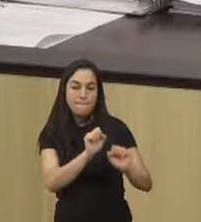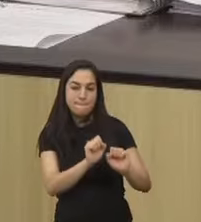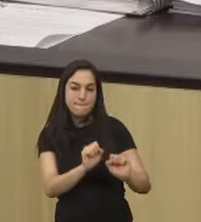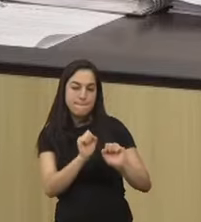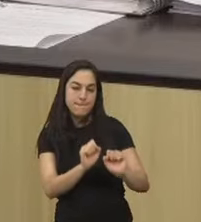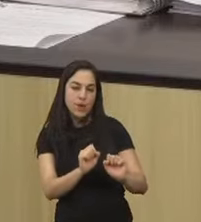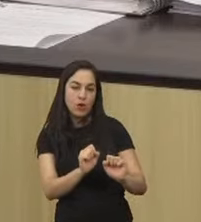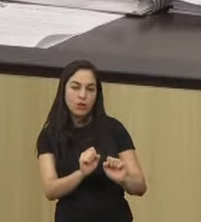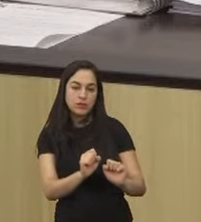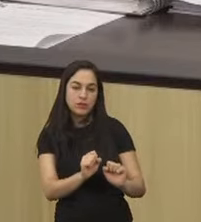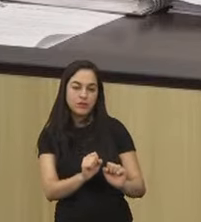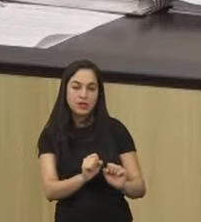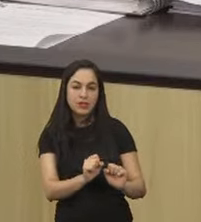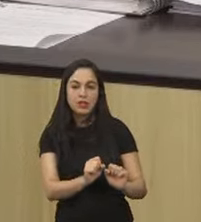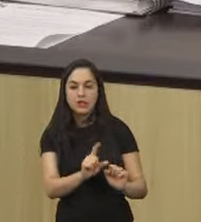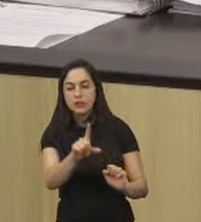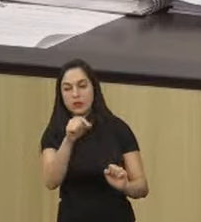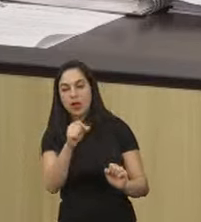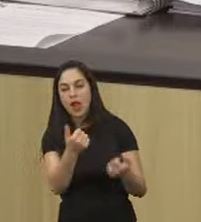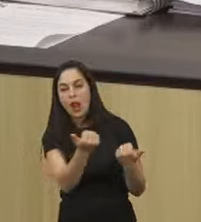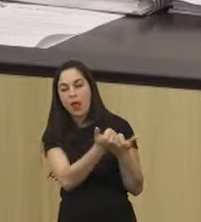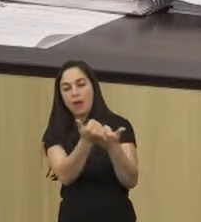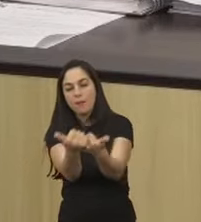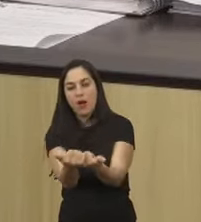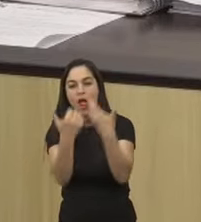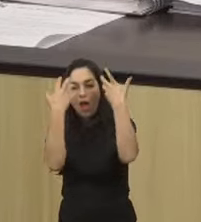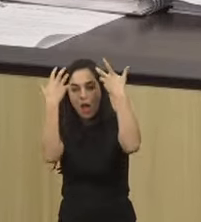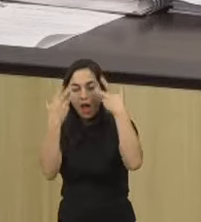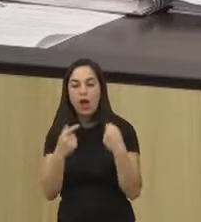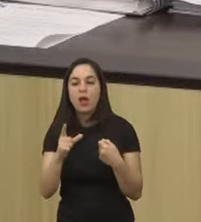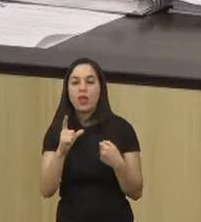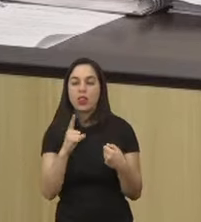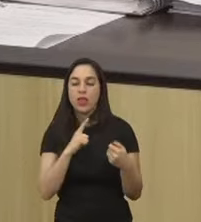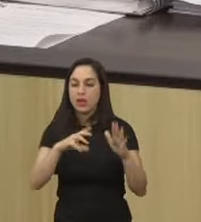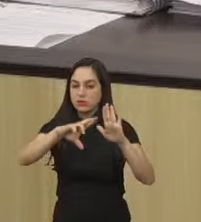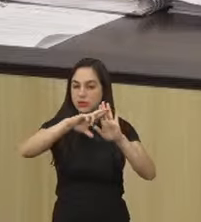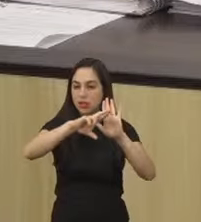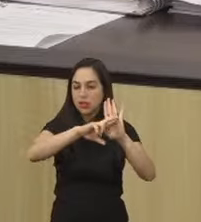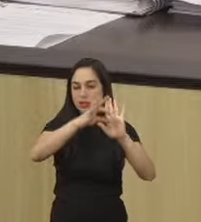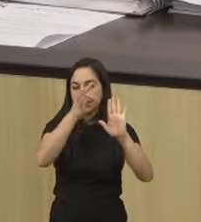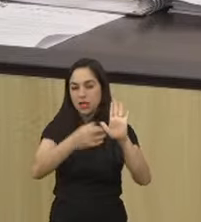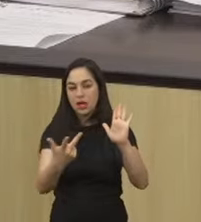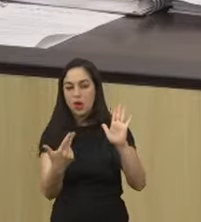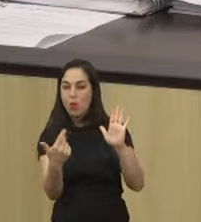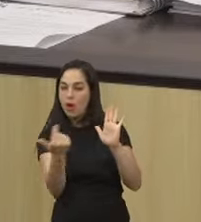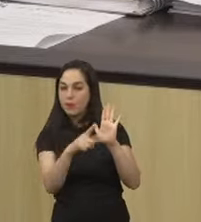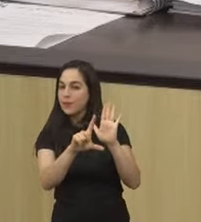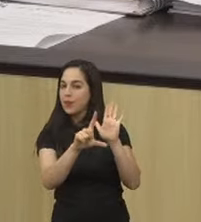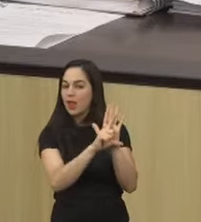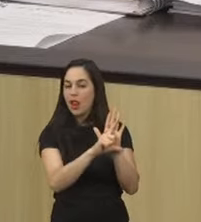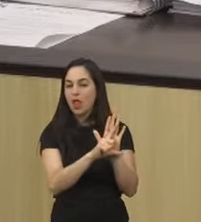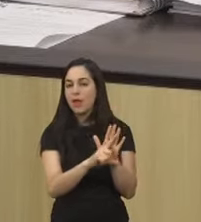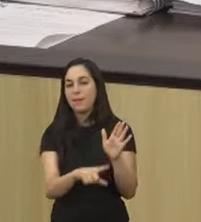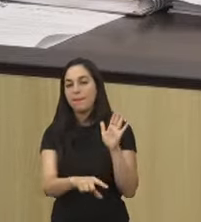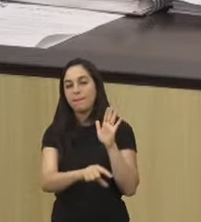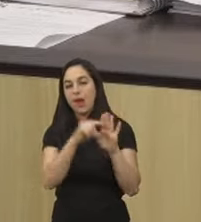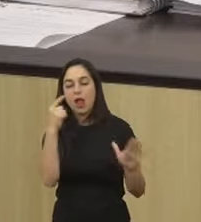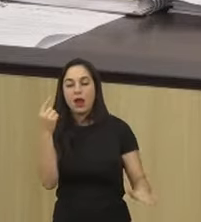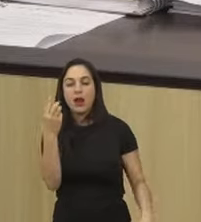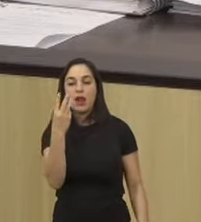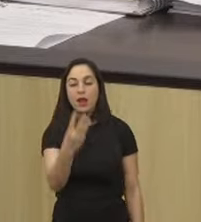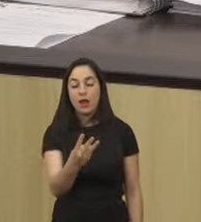animal, cumprida as exigências da presente lei. Parágrafo 3º.